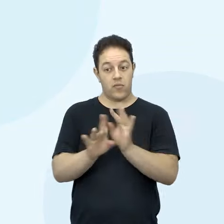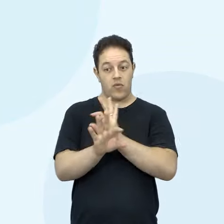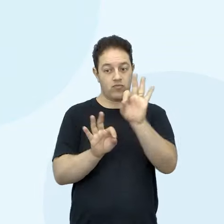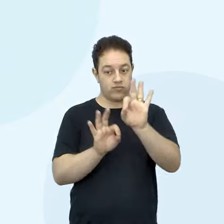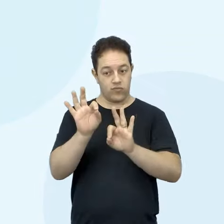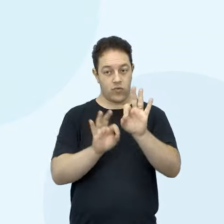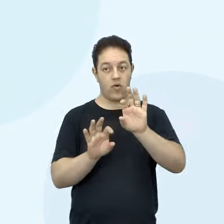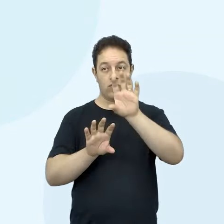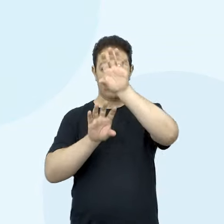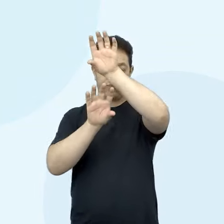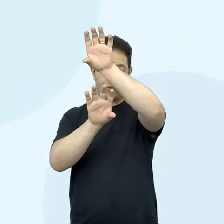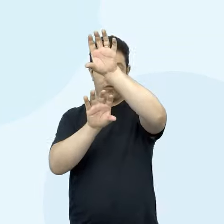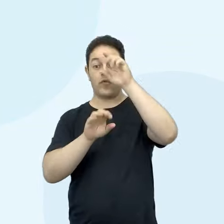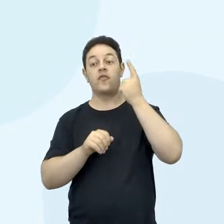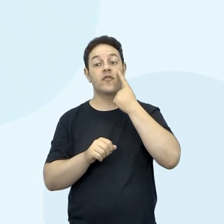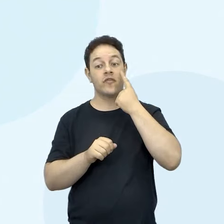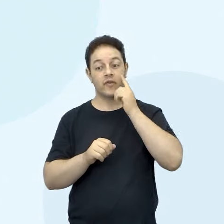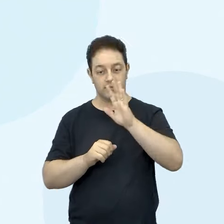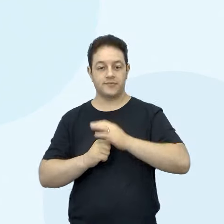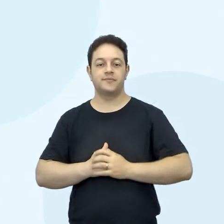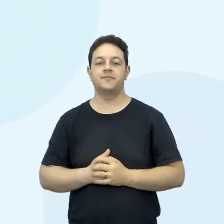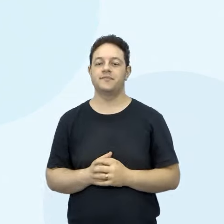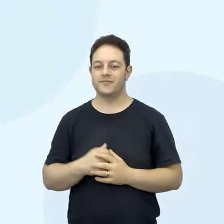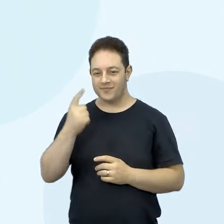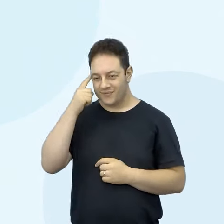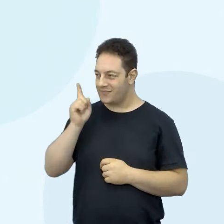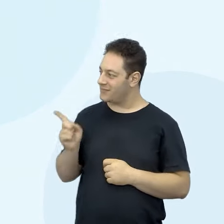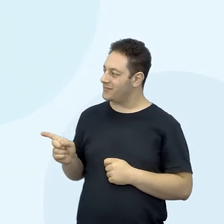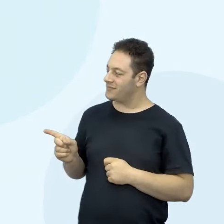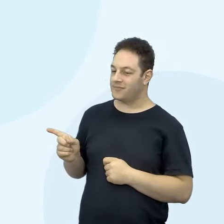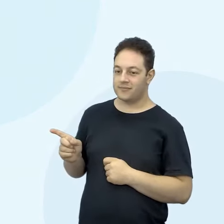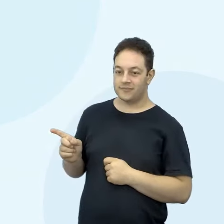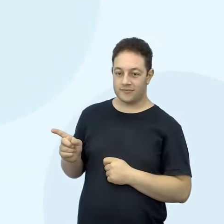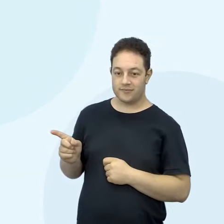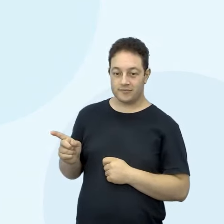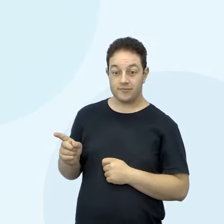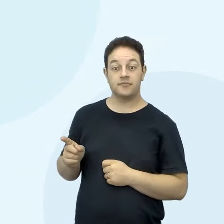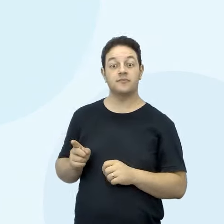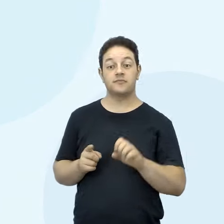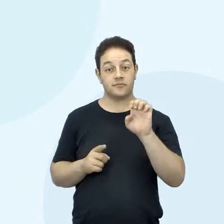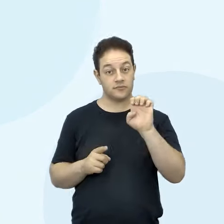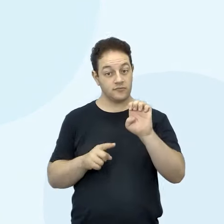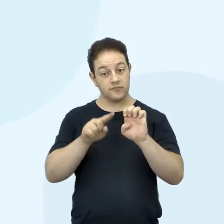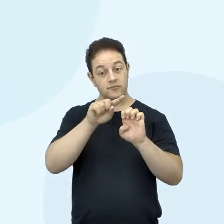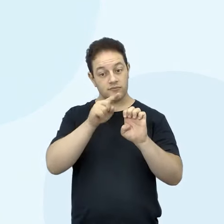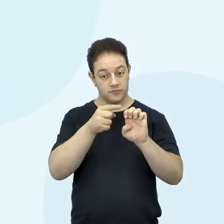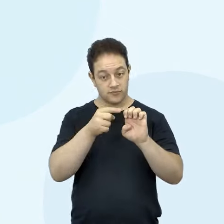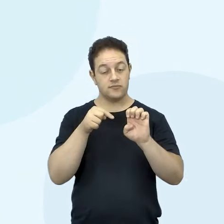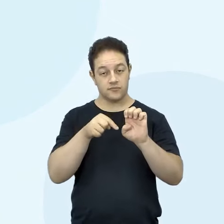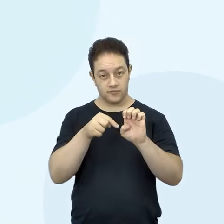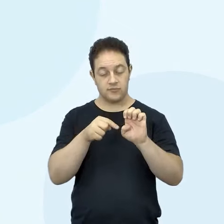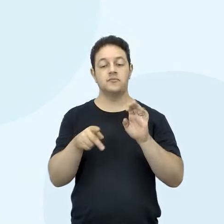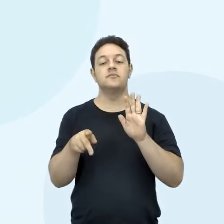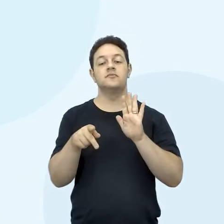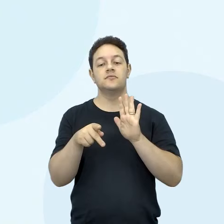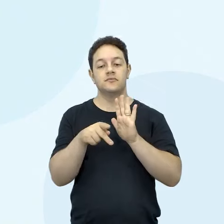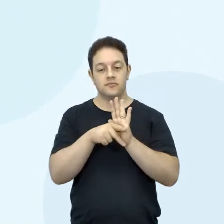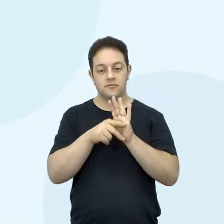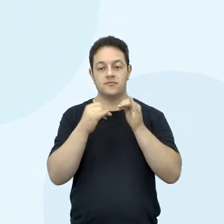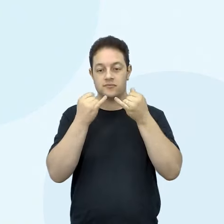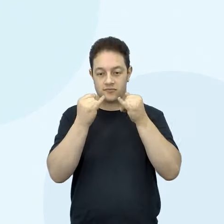na parada. Ó. Eu tenho lá que a eficiência energética aqui,